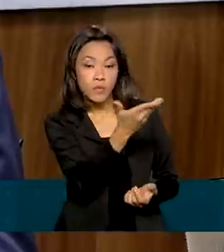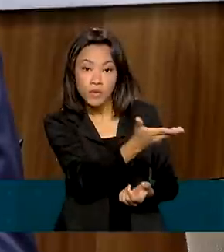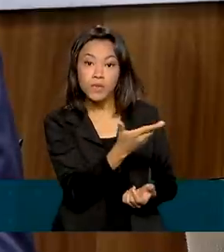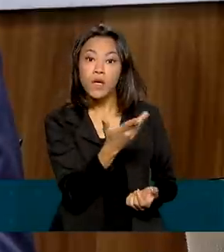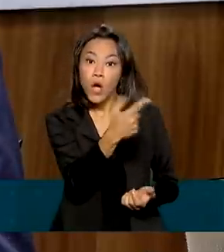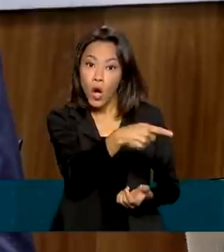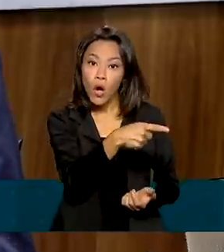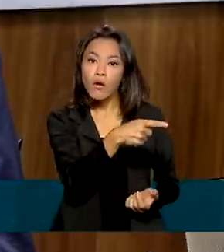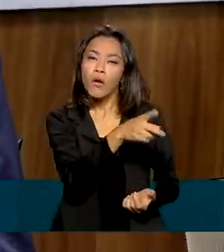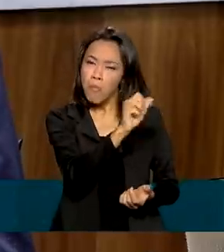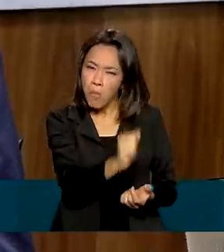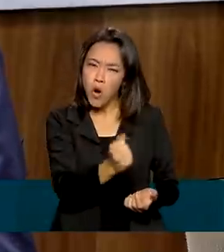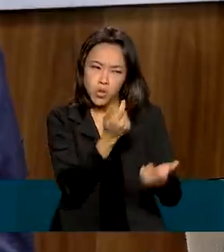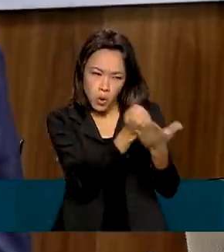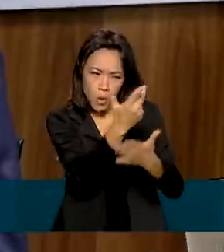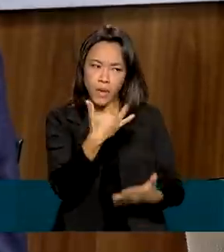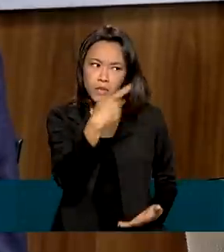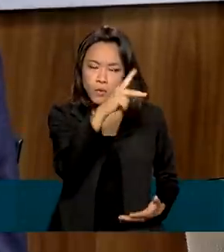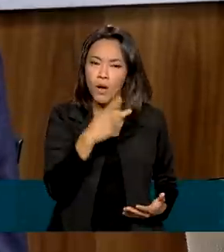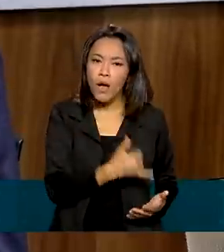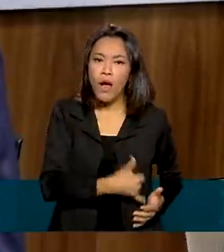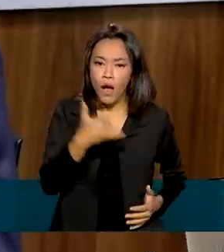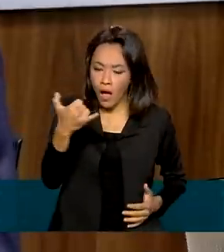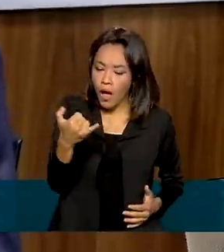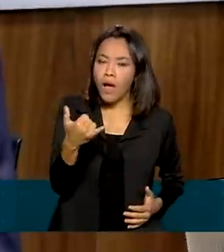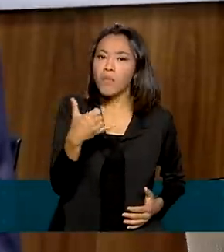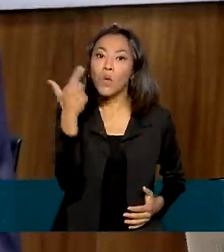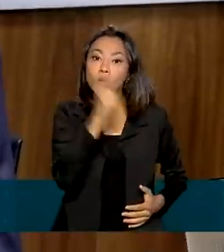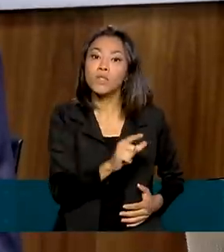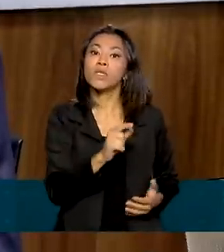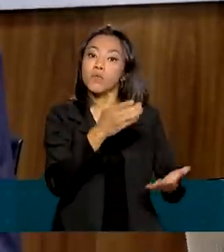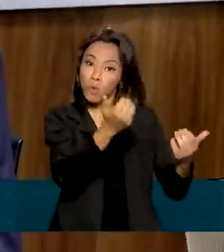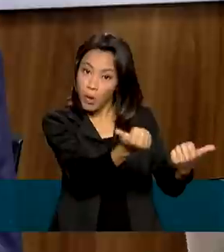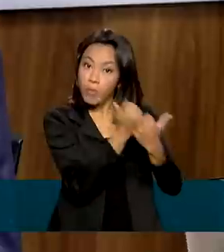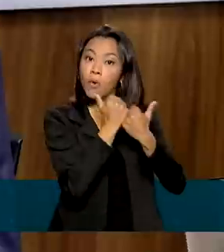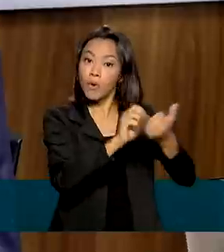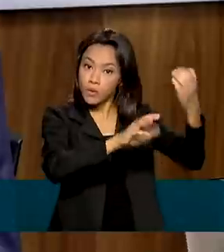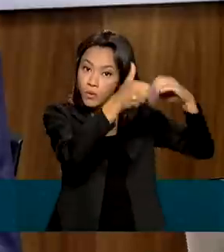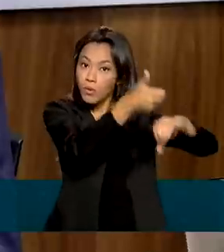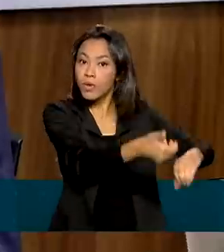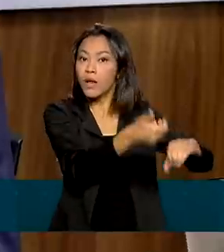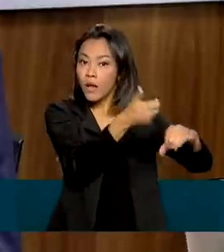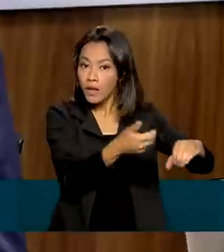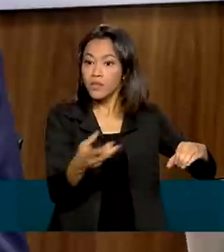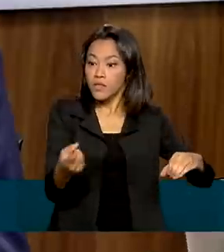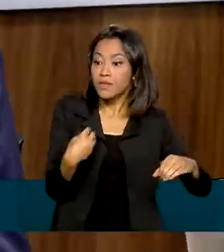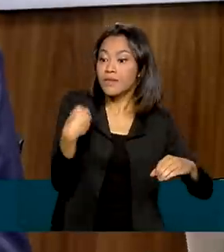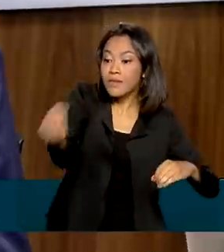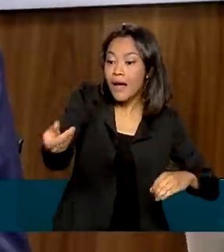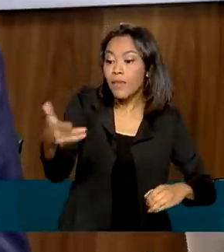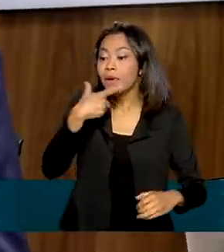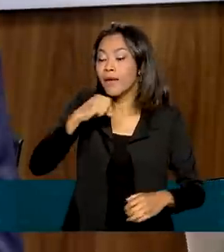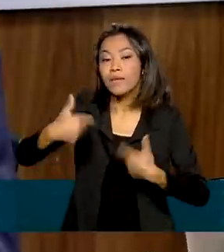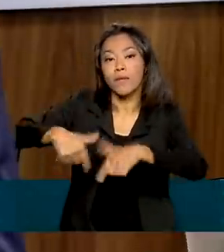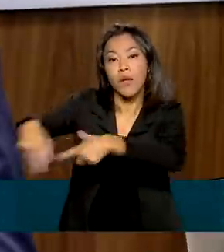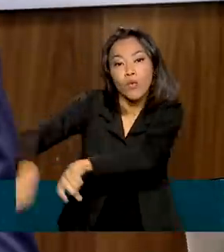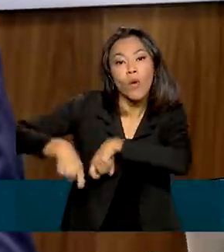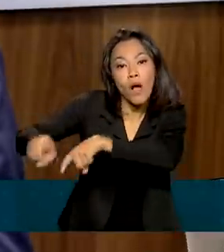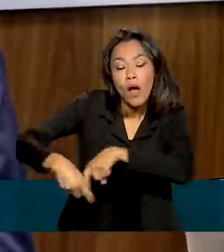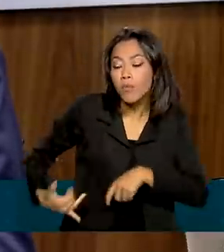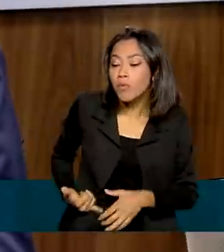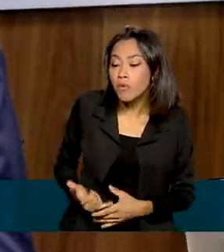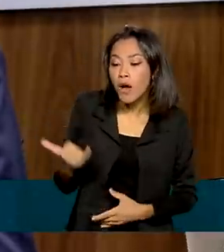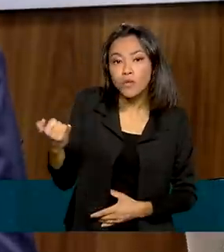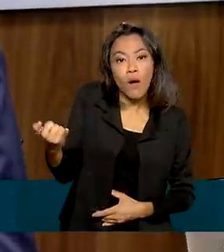arma de fogo você podia comprar tua alma e tem a pena dentro da tua casa com apoio do Parlamento conseguimos da o porte de arma de fogo para